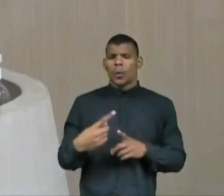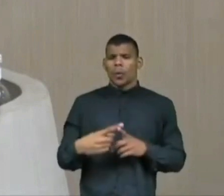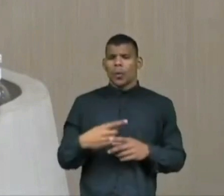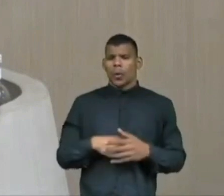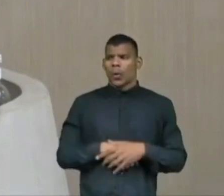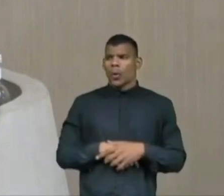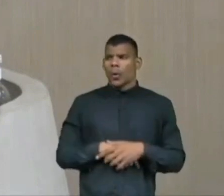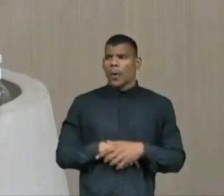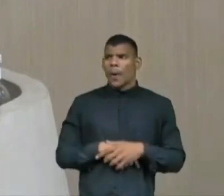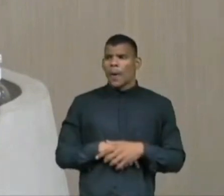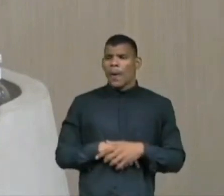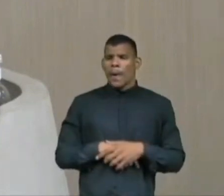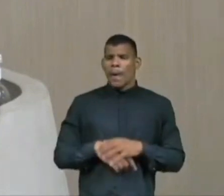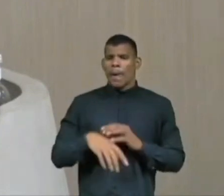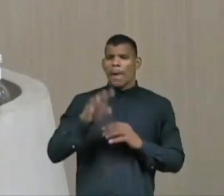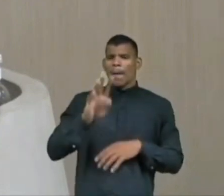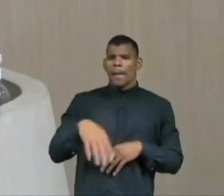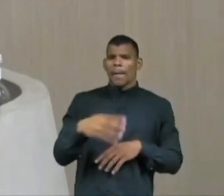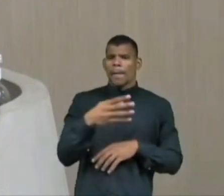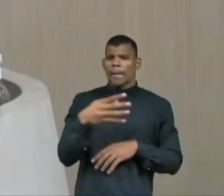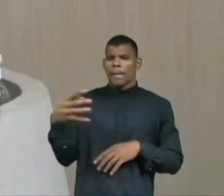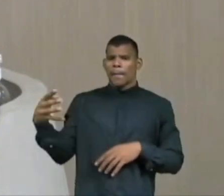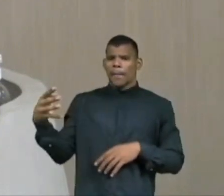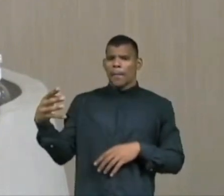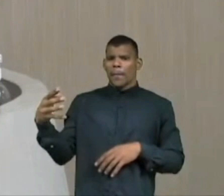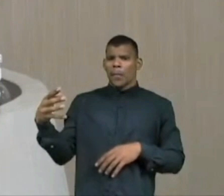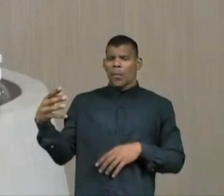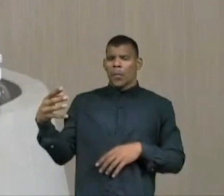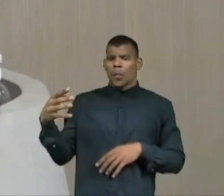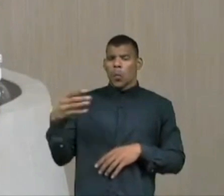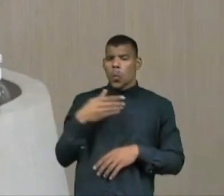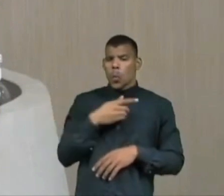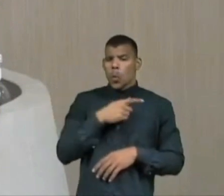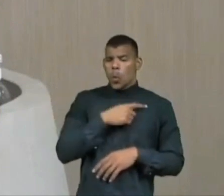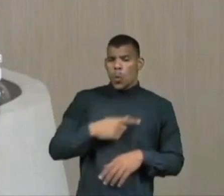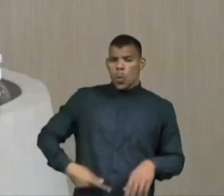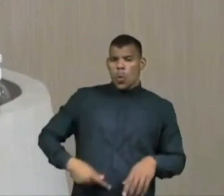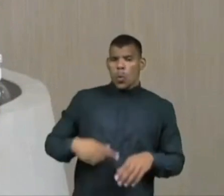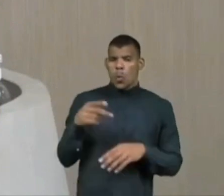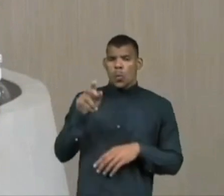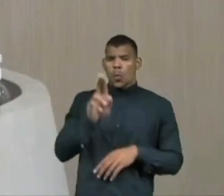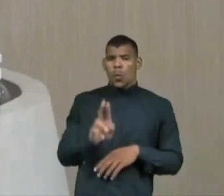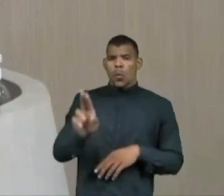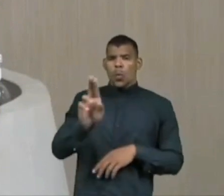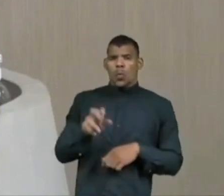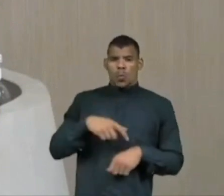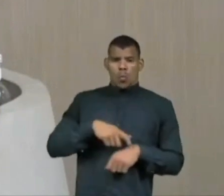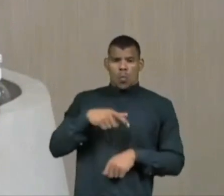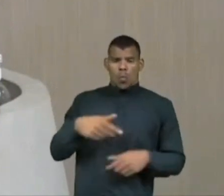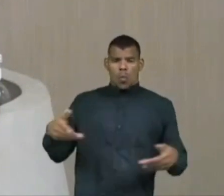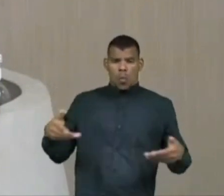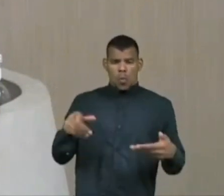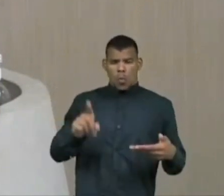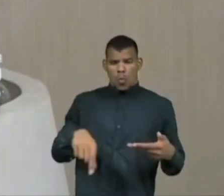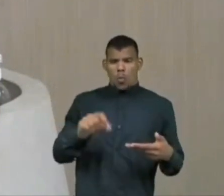a tabela que o governo do estado está usando nesse instante,